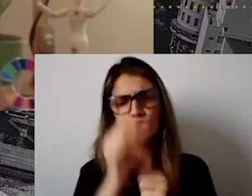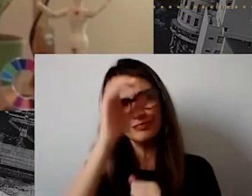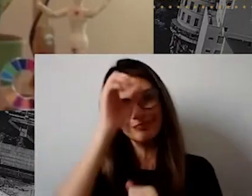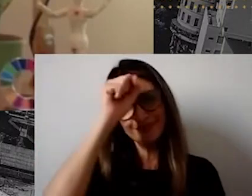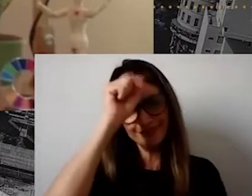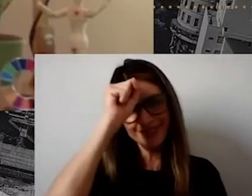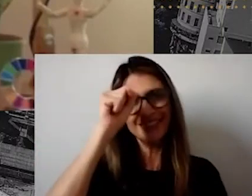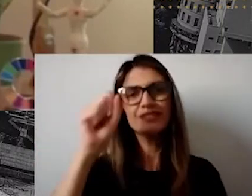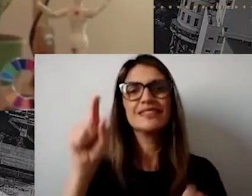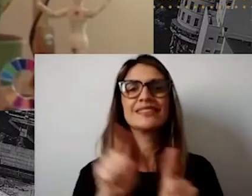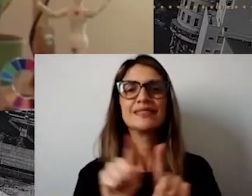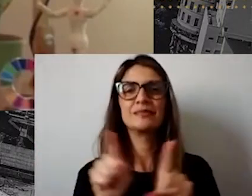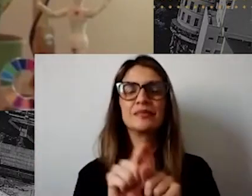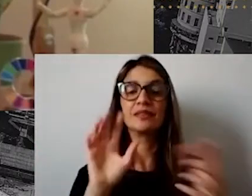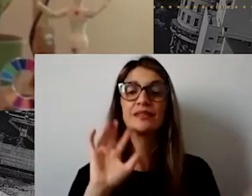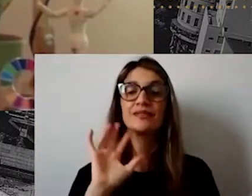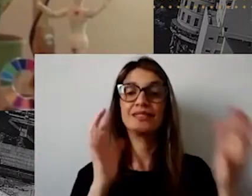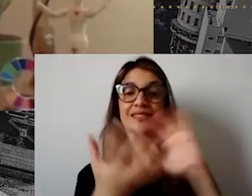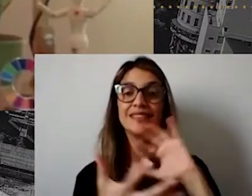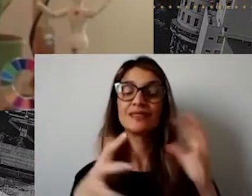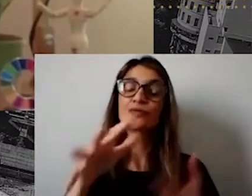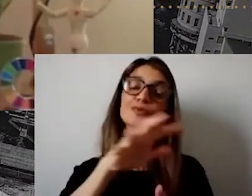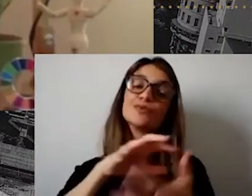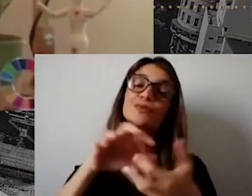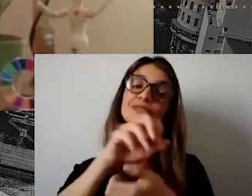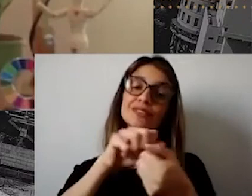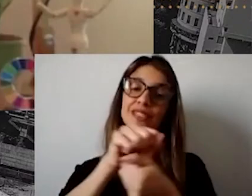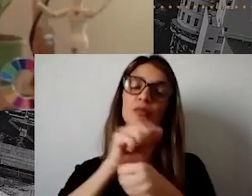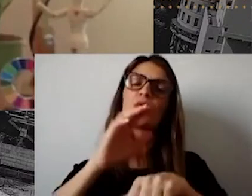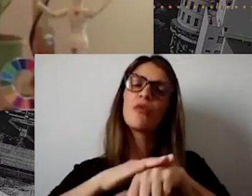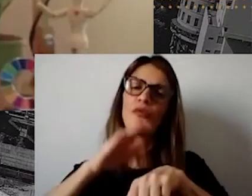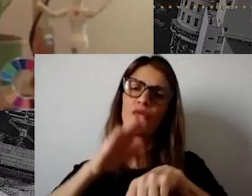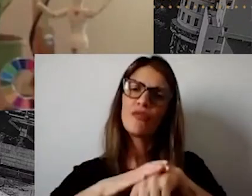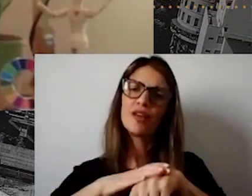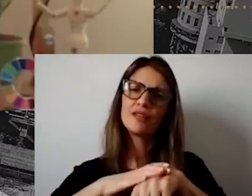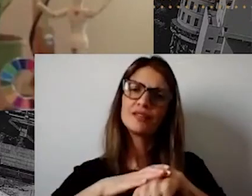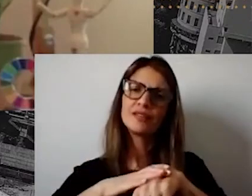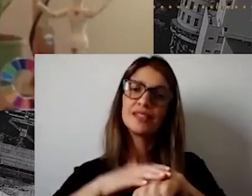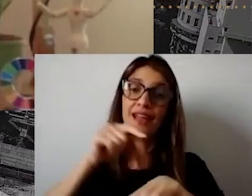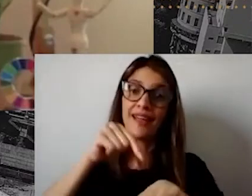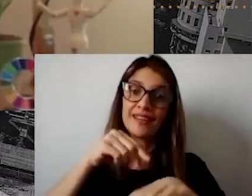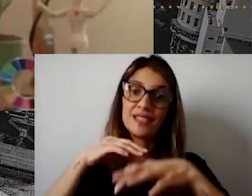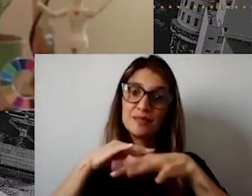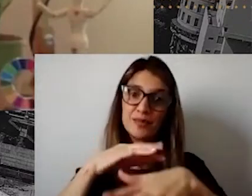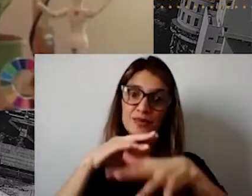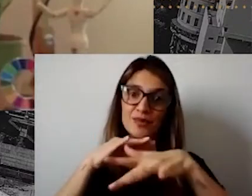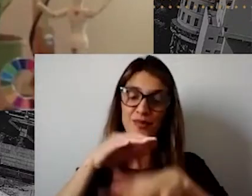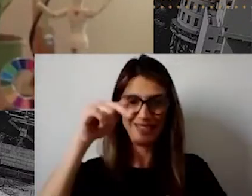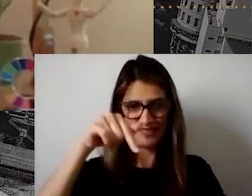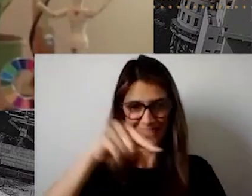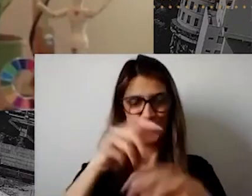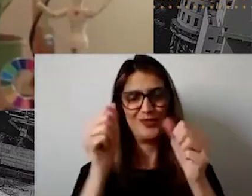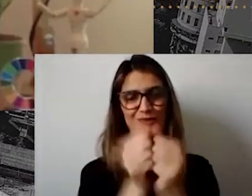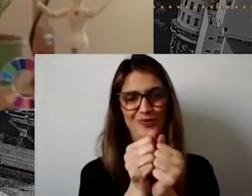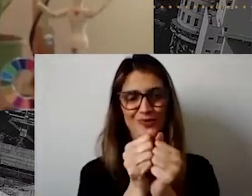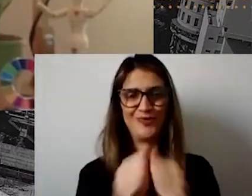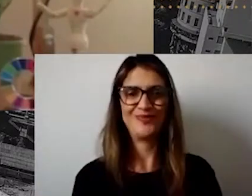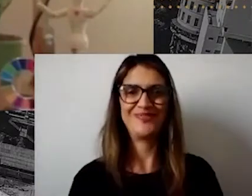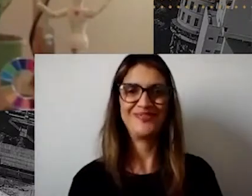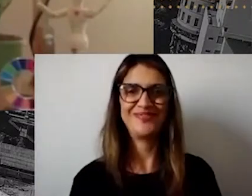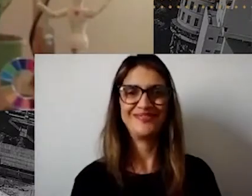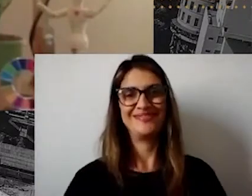especial a Virada Sustentável por ter feito parte desse movimento aqui com vocês. Avante,